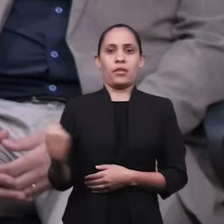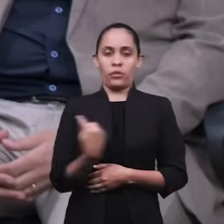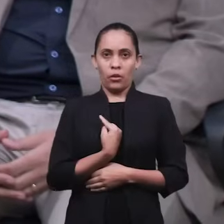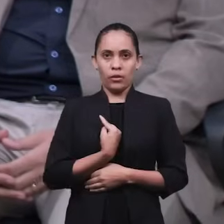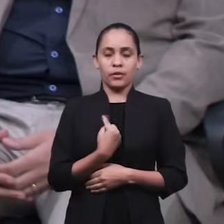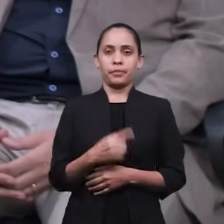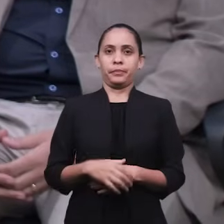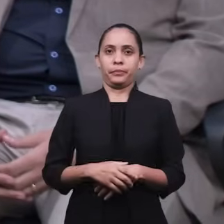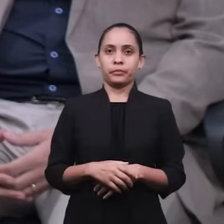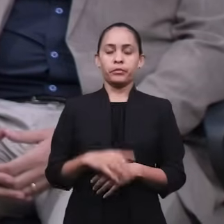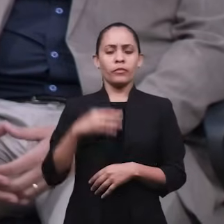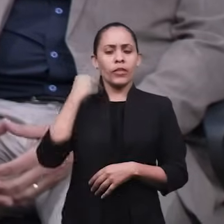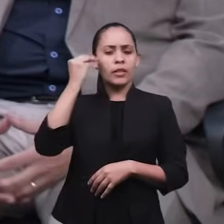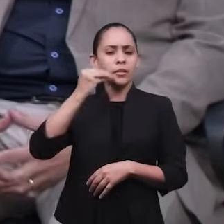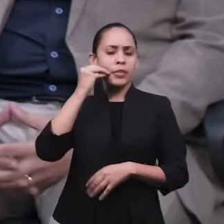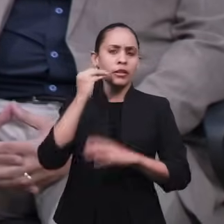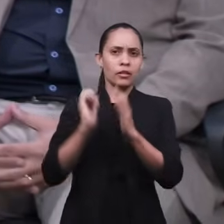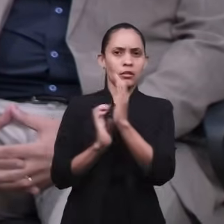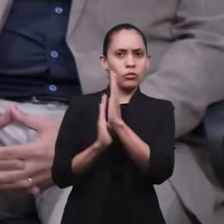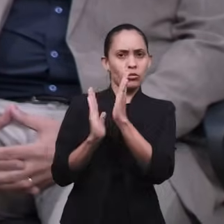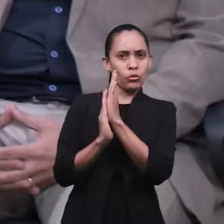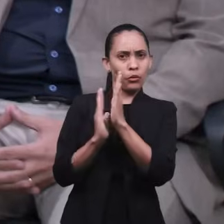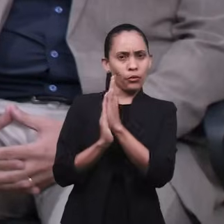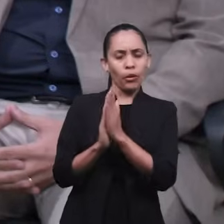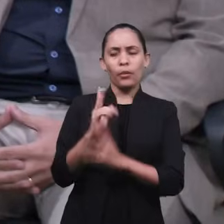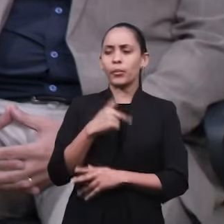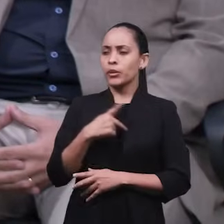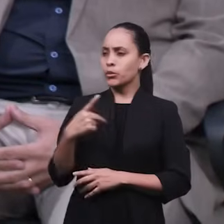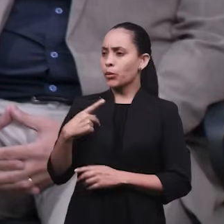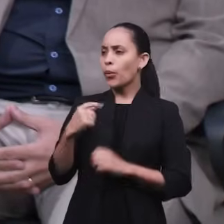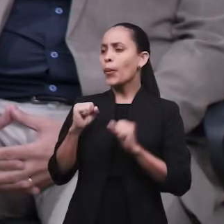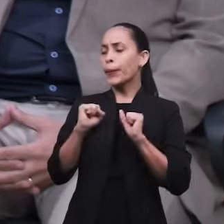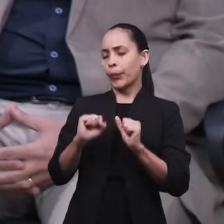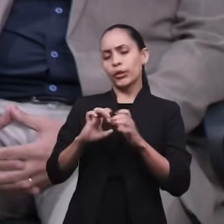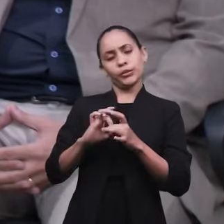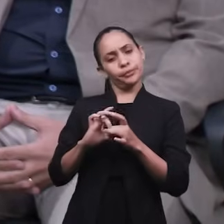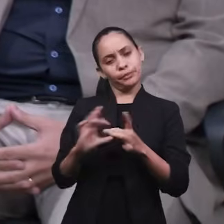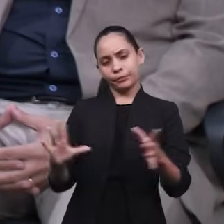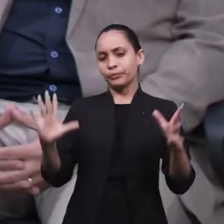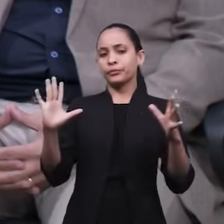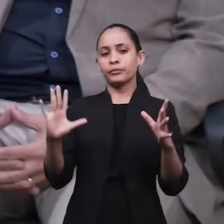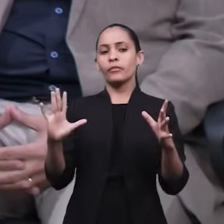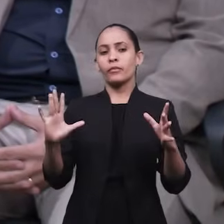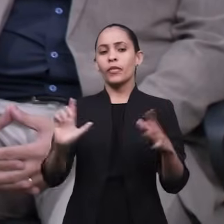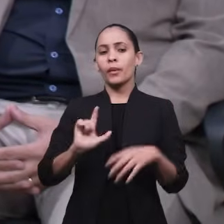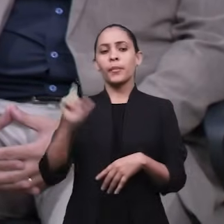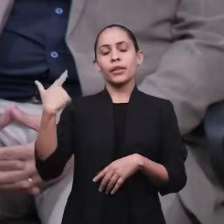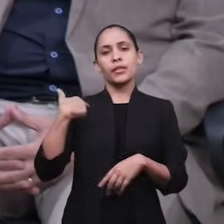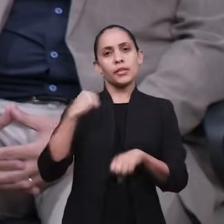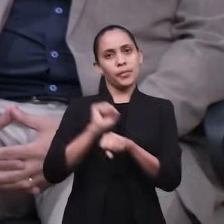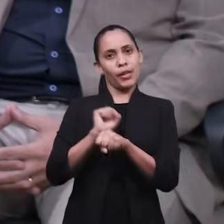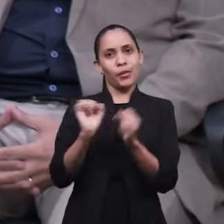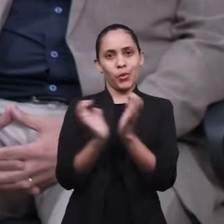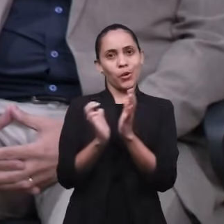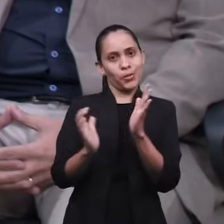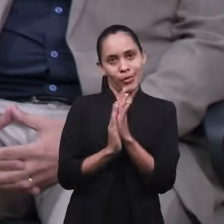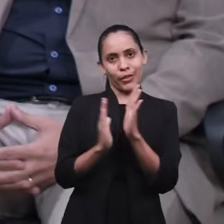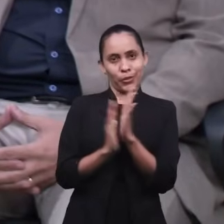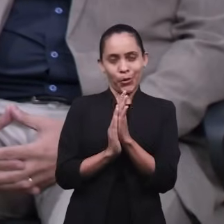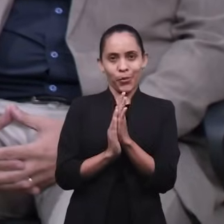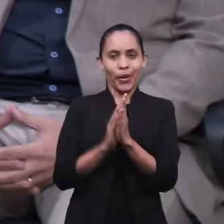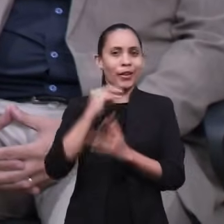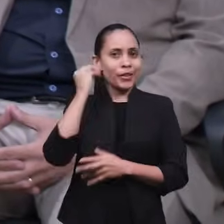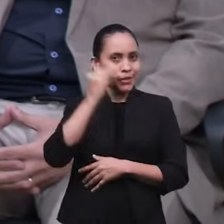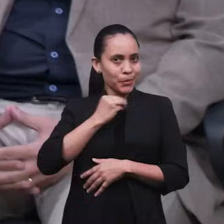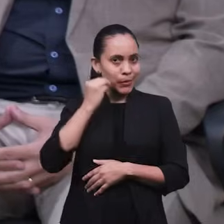aqui uma experiência de um louvor. Pastor, o senhor pode ficar à vontade. E depois, né, esperamos que o grupo cante também o louvor,